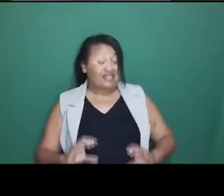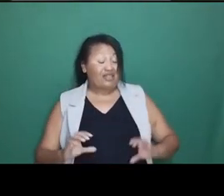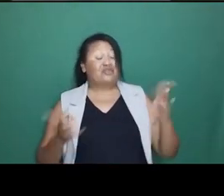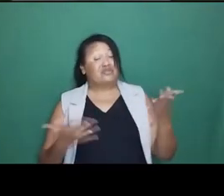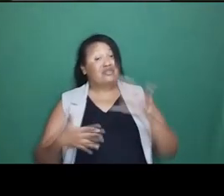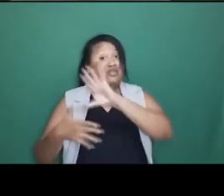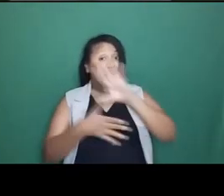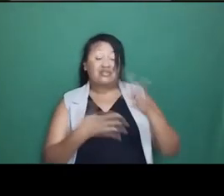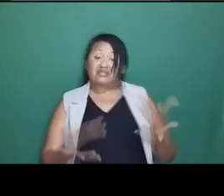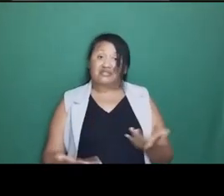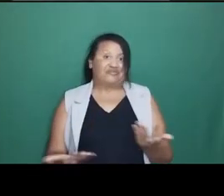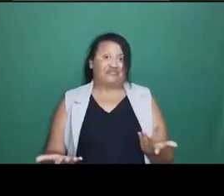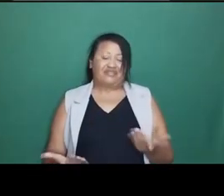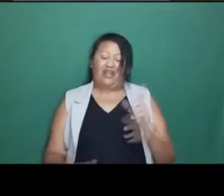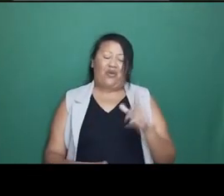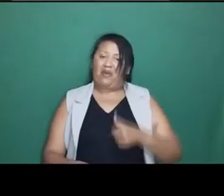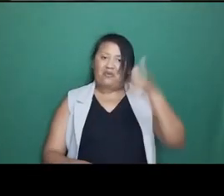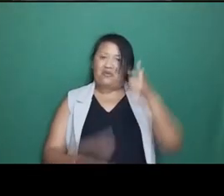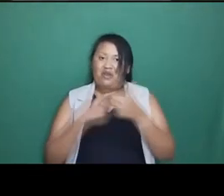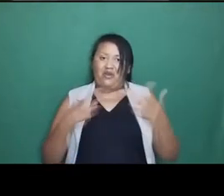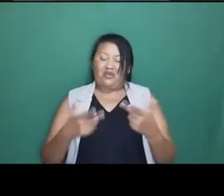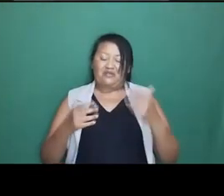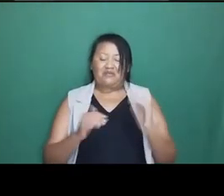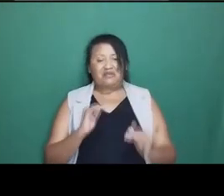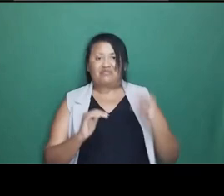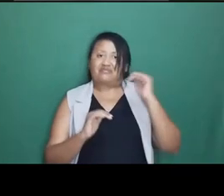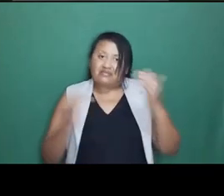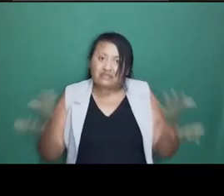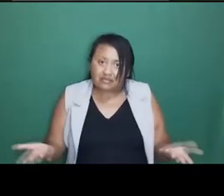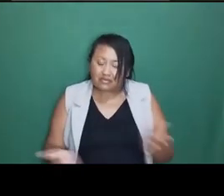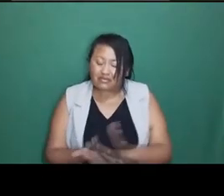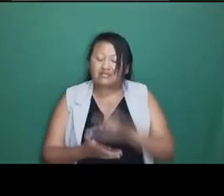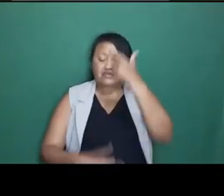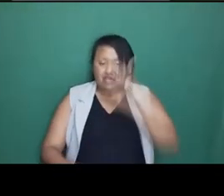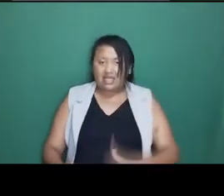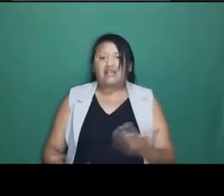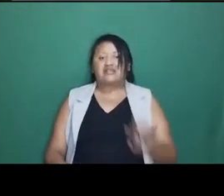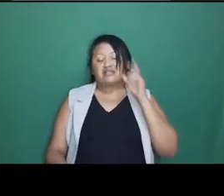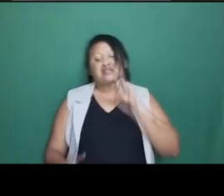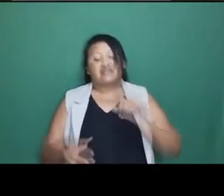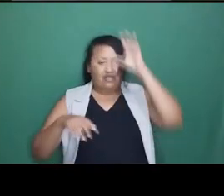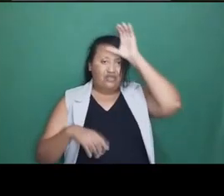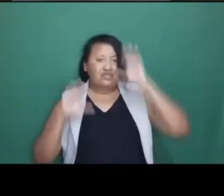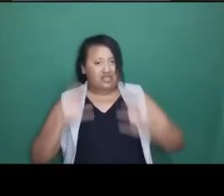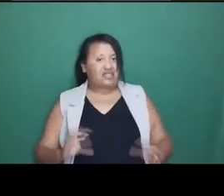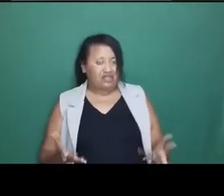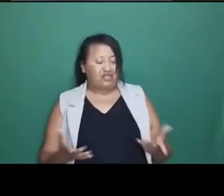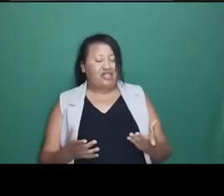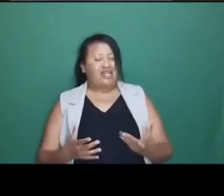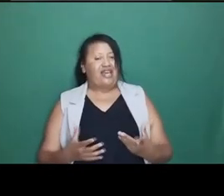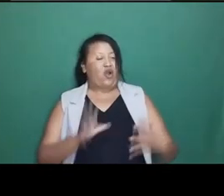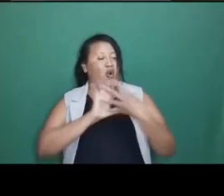isso não é nem o primeiro passo para se ganharmos brincado né não é apenas reproduzir esse estilo